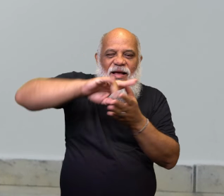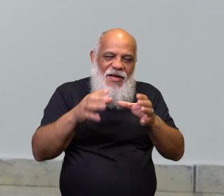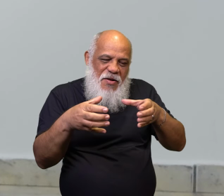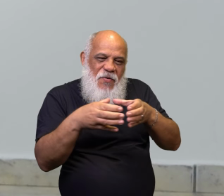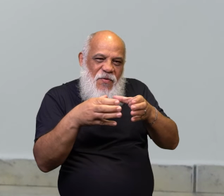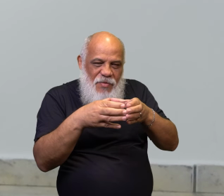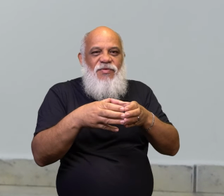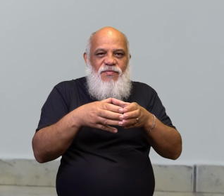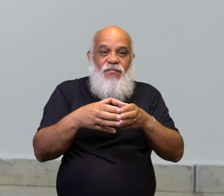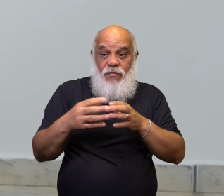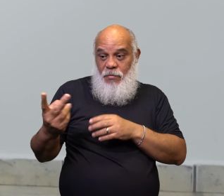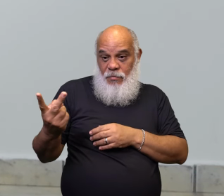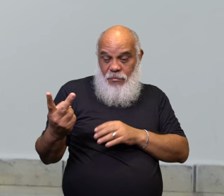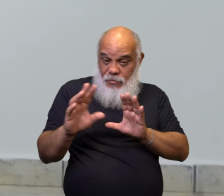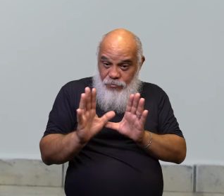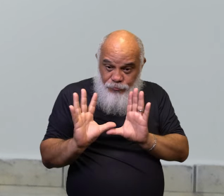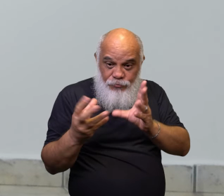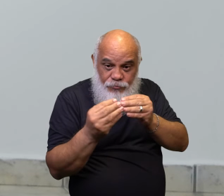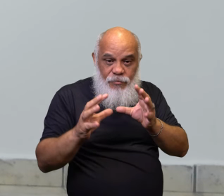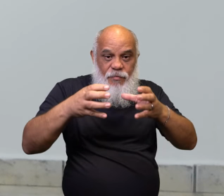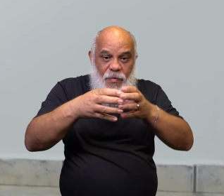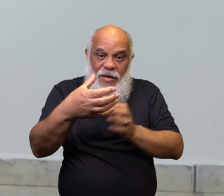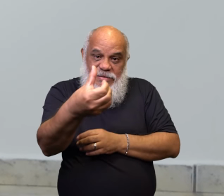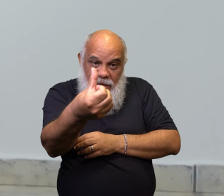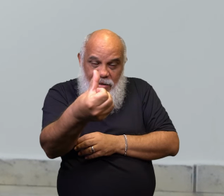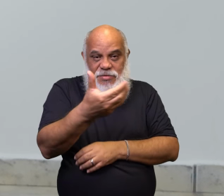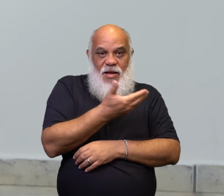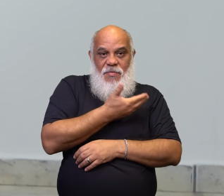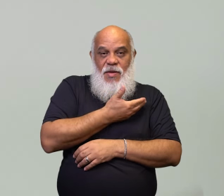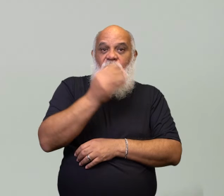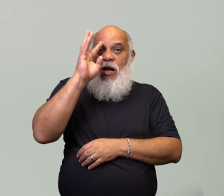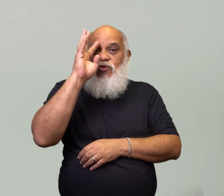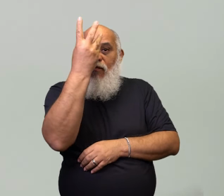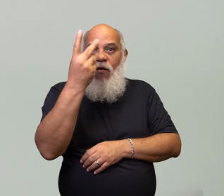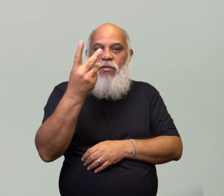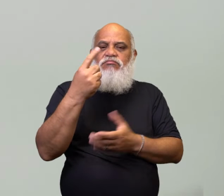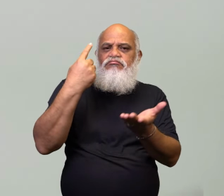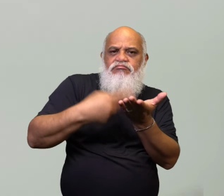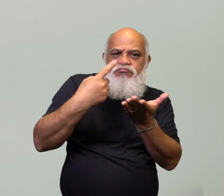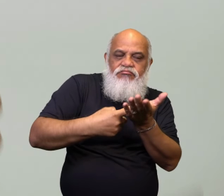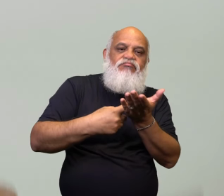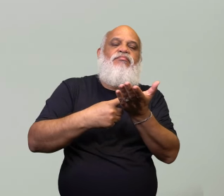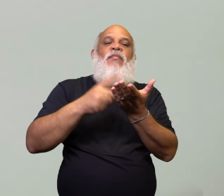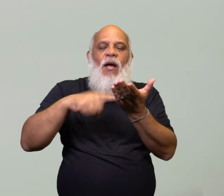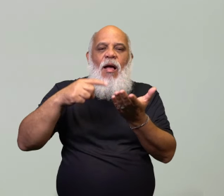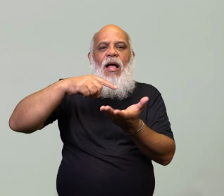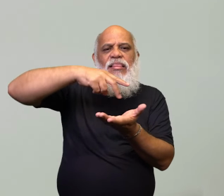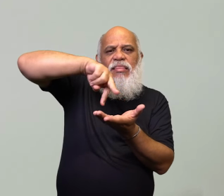eram 6 amigos da infância. Resolveram a dançar através